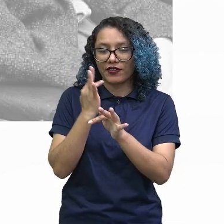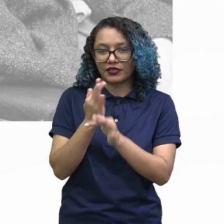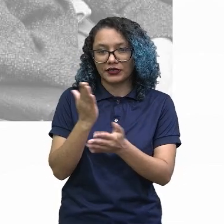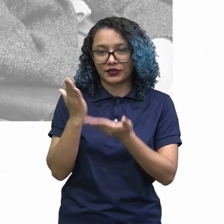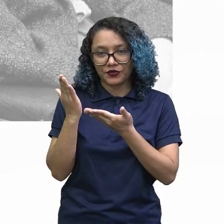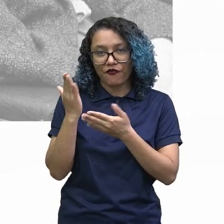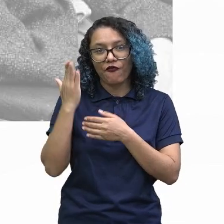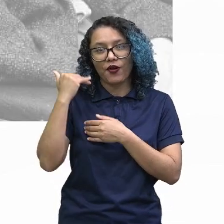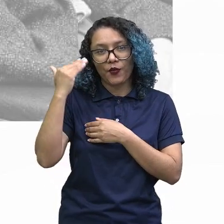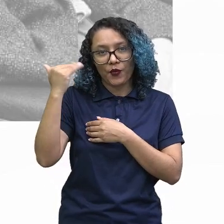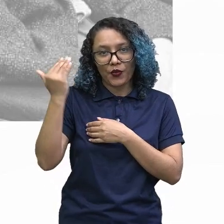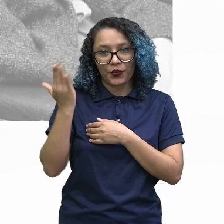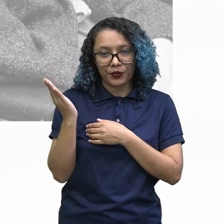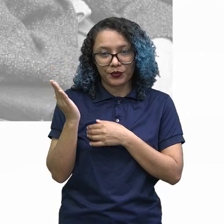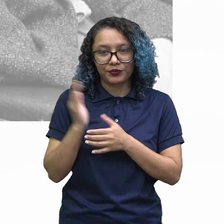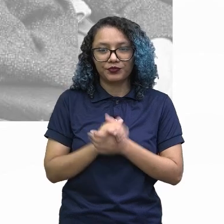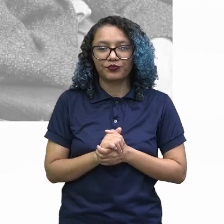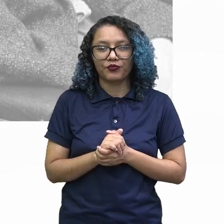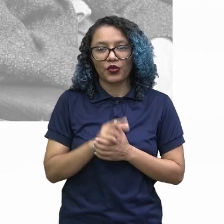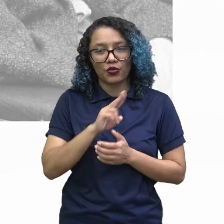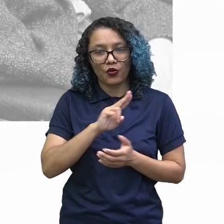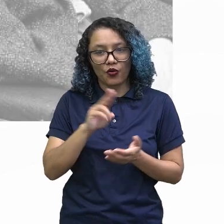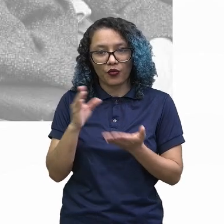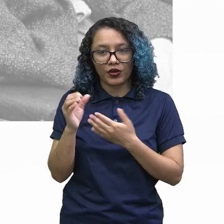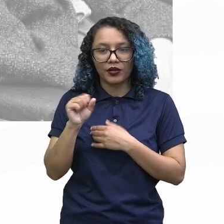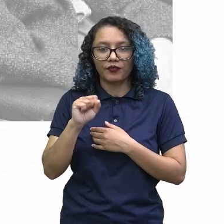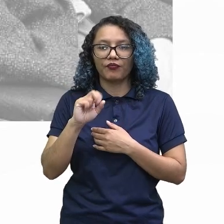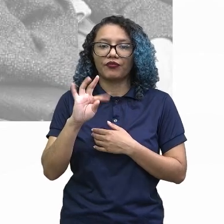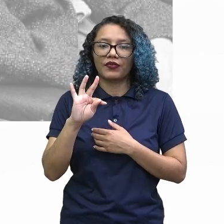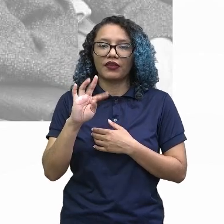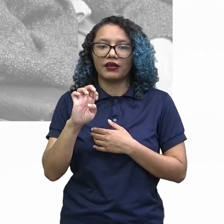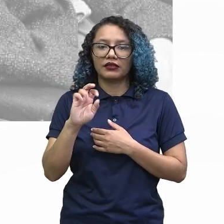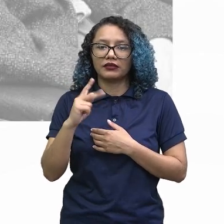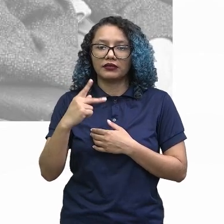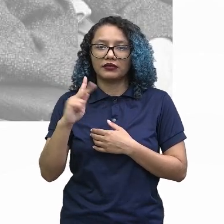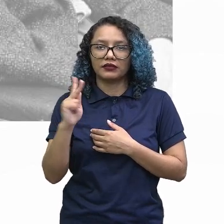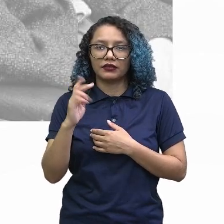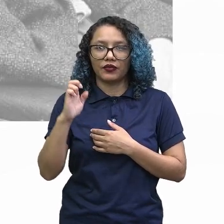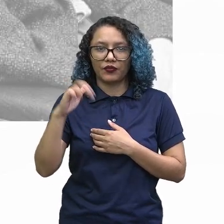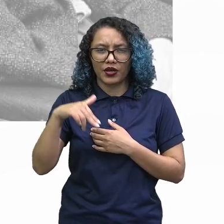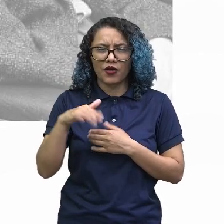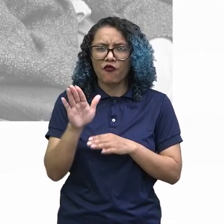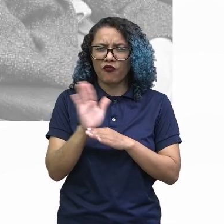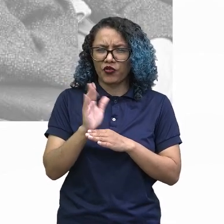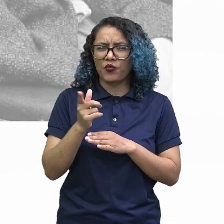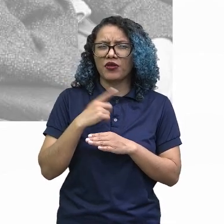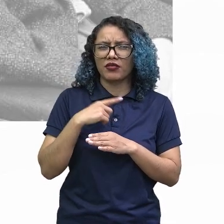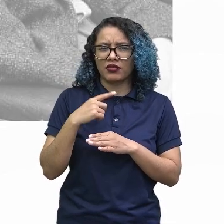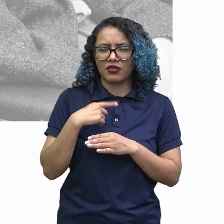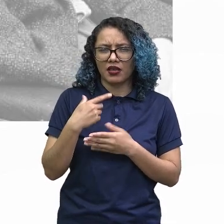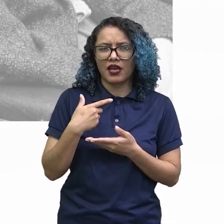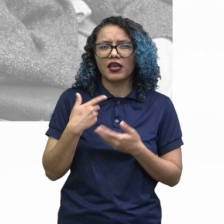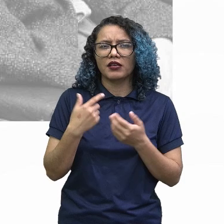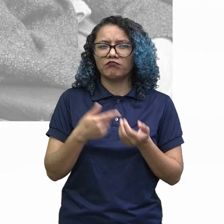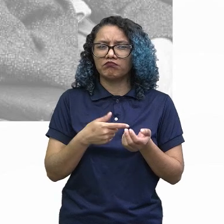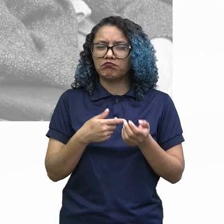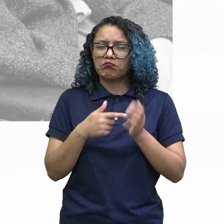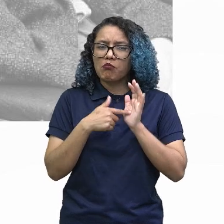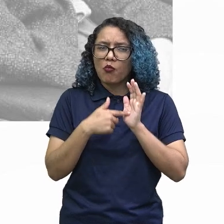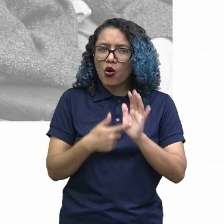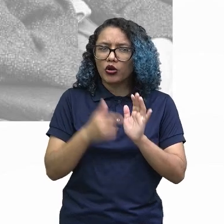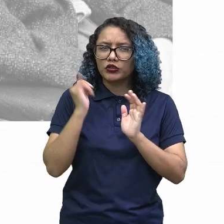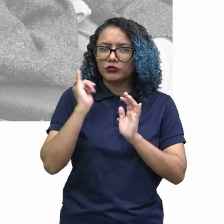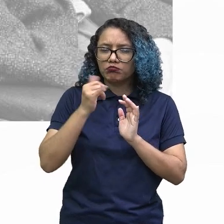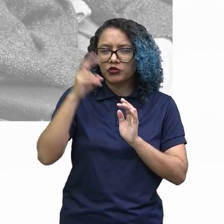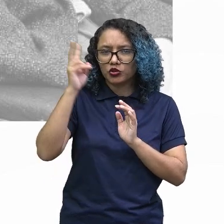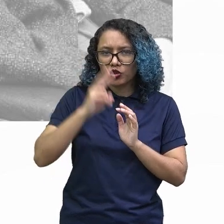físico bem conhecido, né, Stephen Hawking. E aí, existe até um filme, né, que fala sobre a história